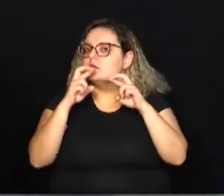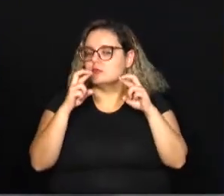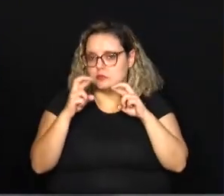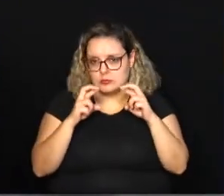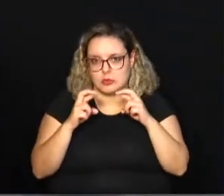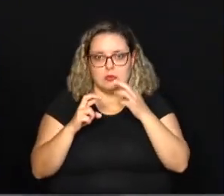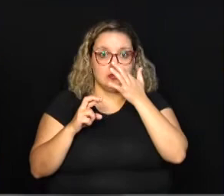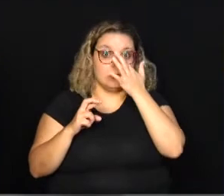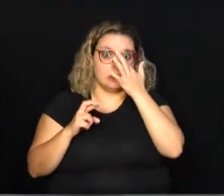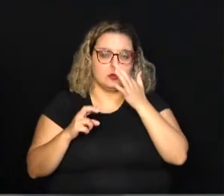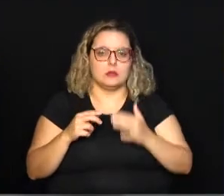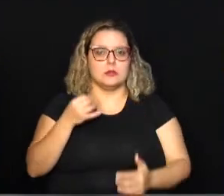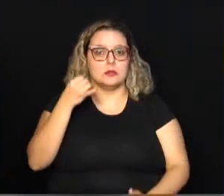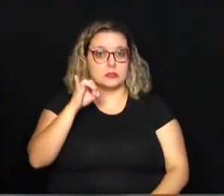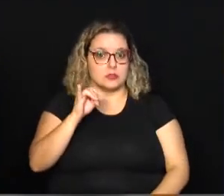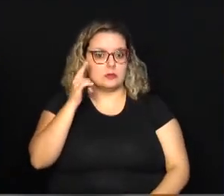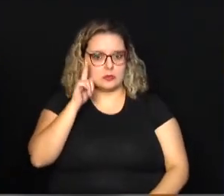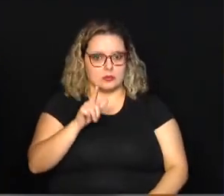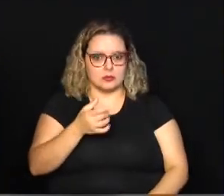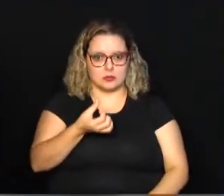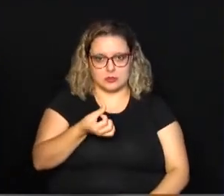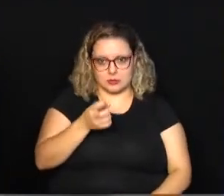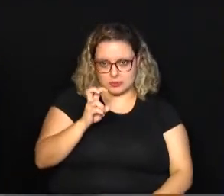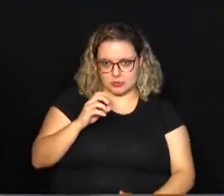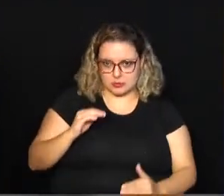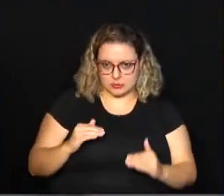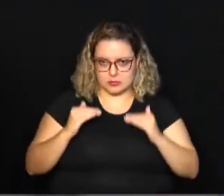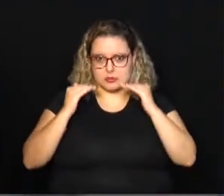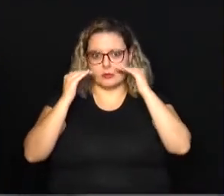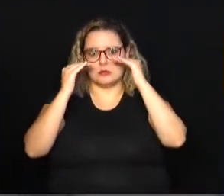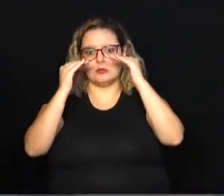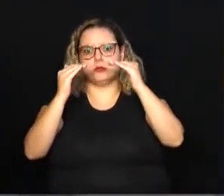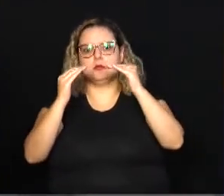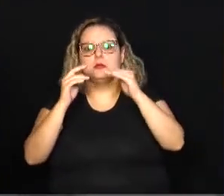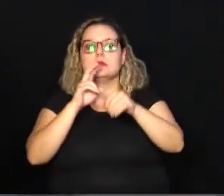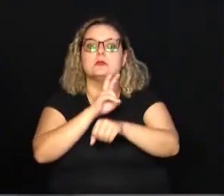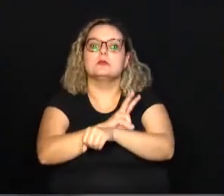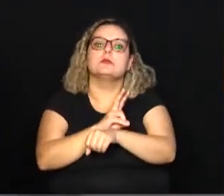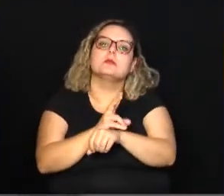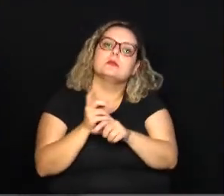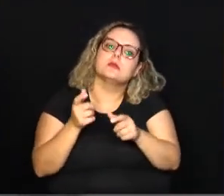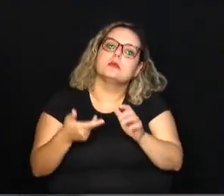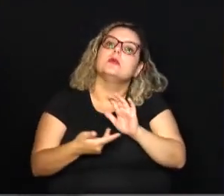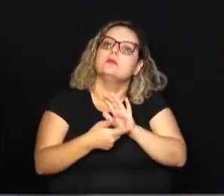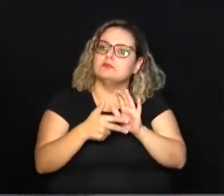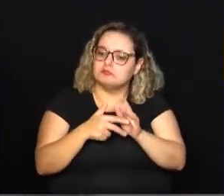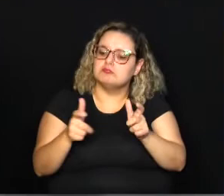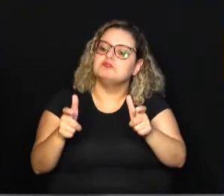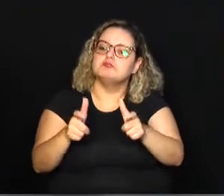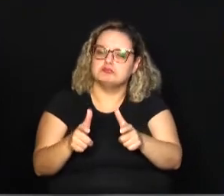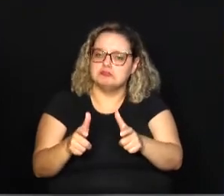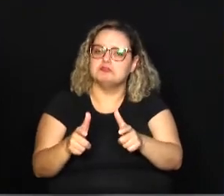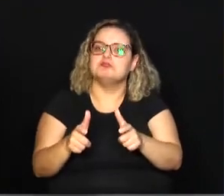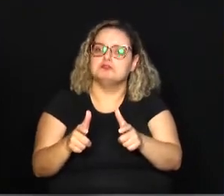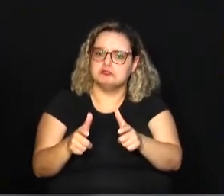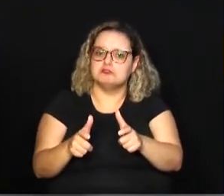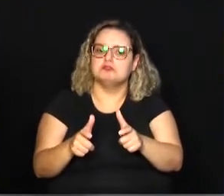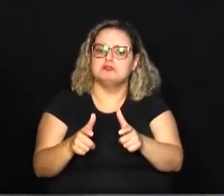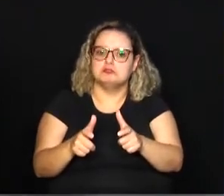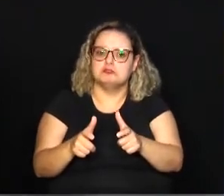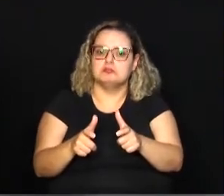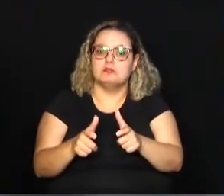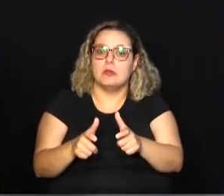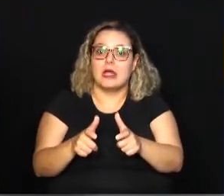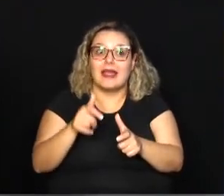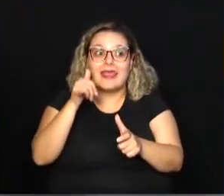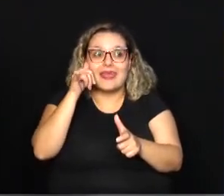eu conseguir vacinar a partir de 65 anos, eu vou proteger uma parcela significativa da população de letalidade,